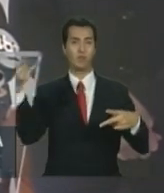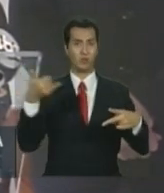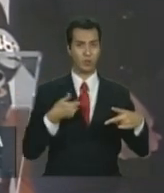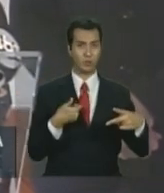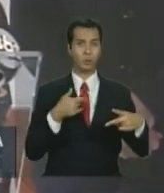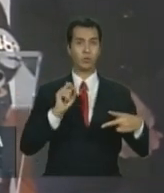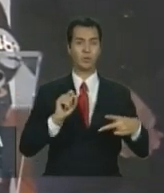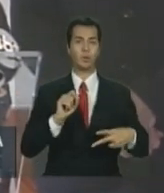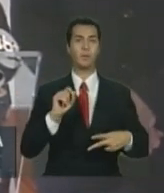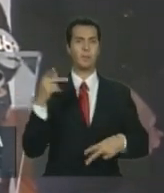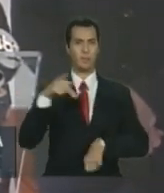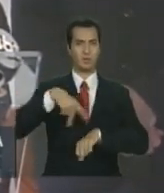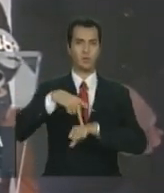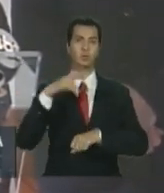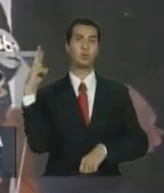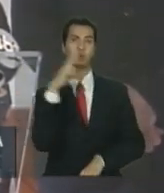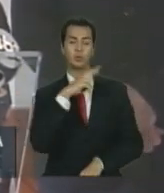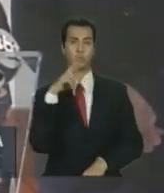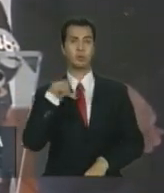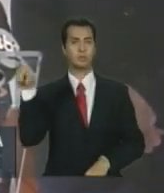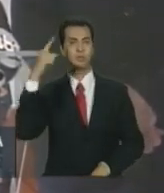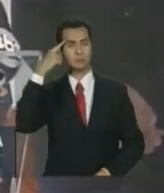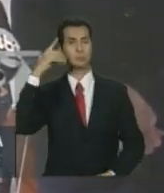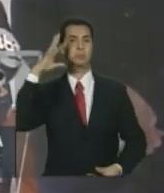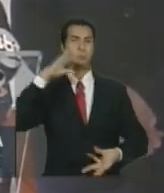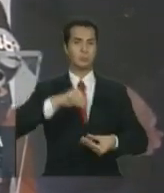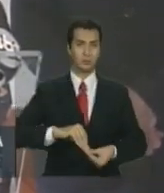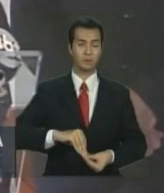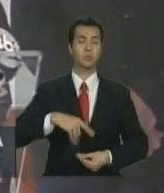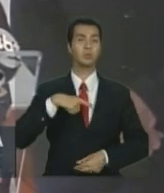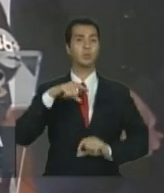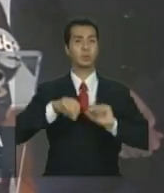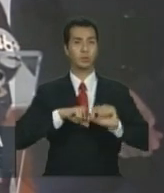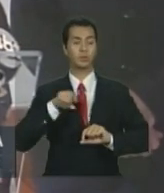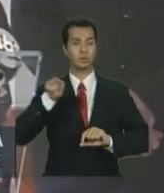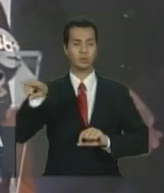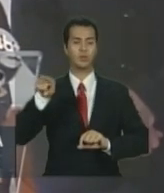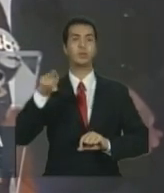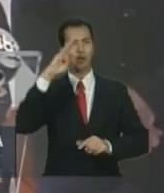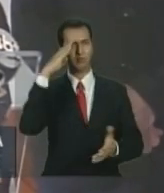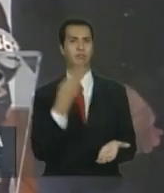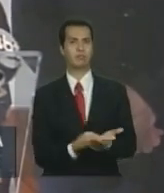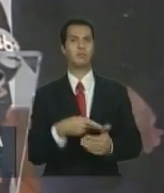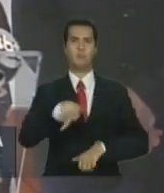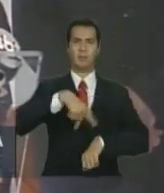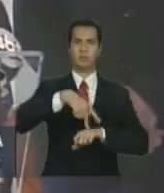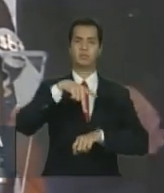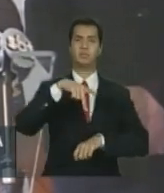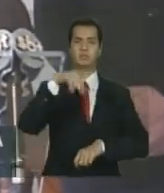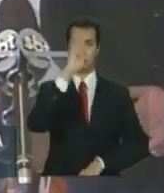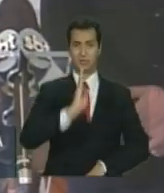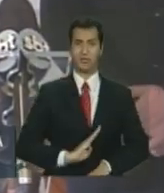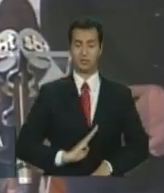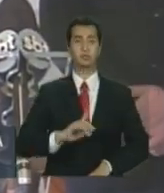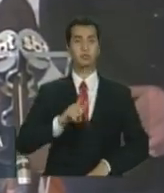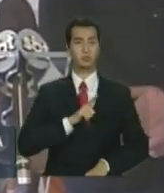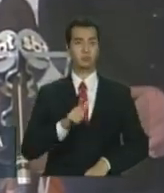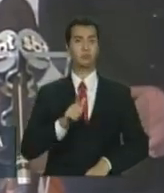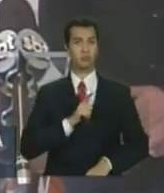que a Rússia atribui à entrada do Brasil no Conselho de Segurança da ONU.